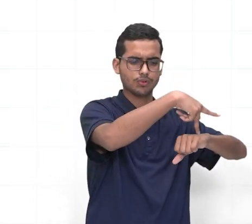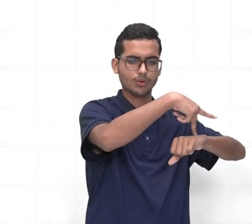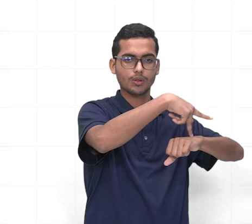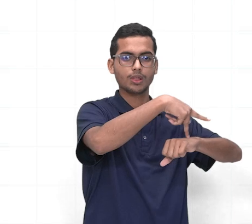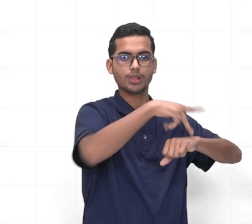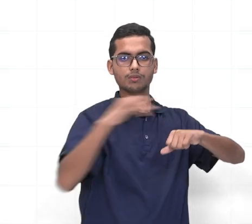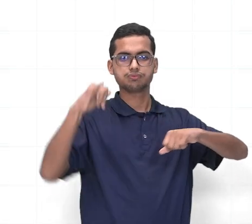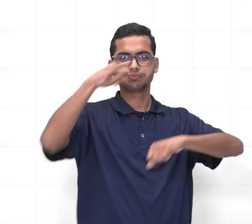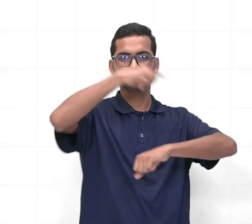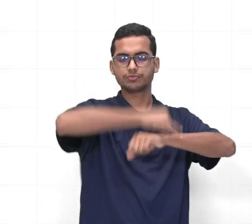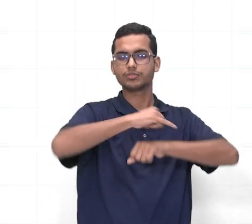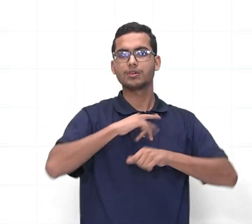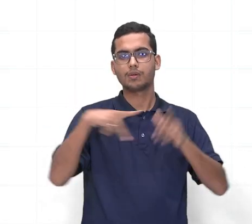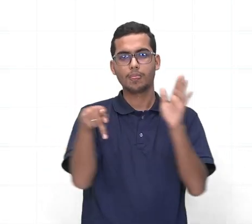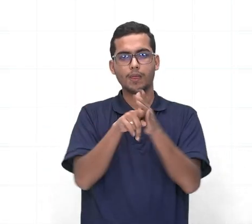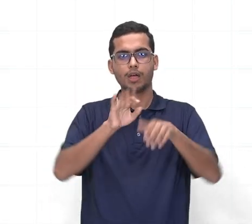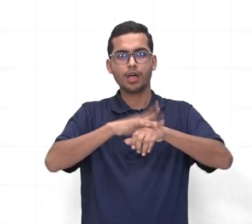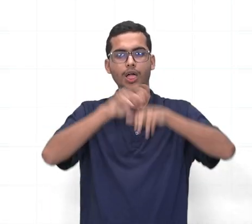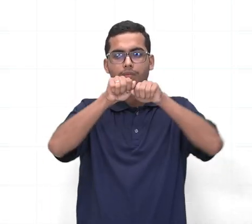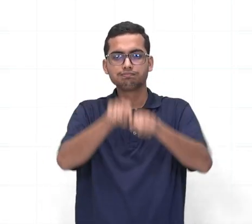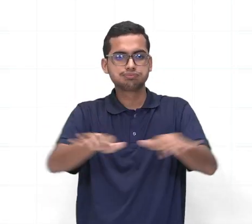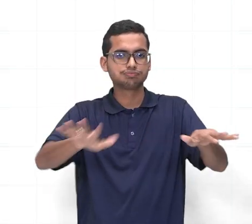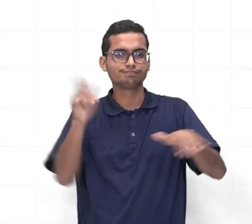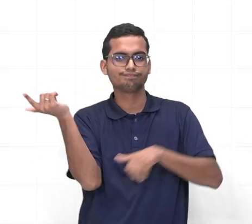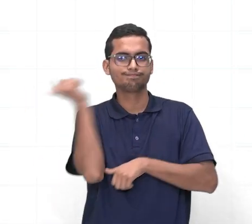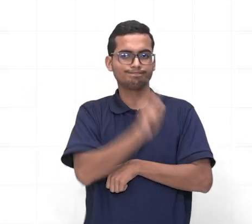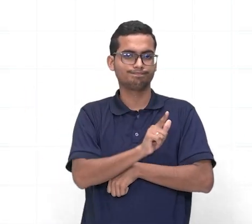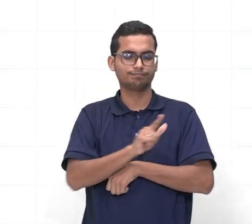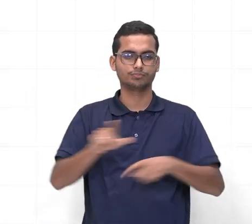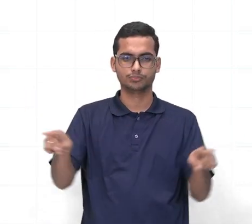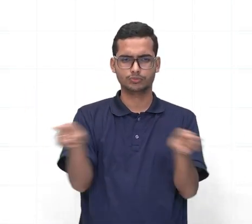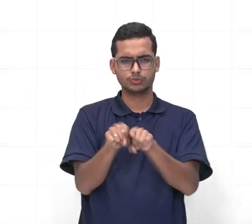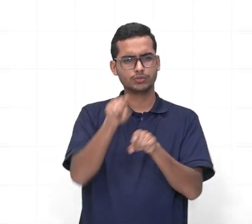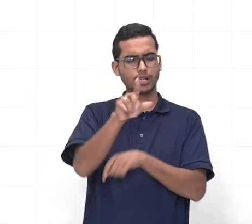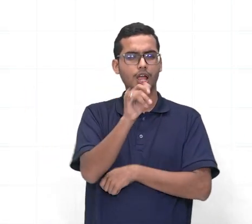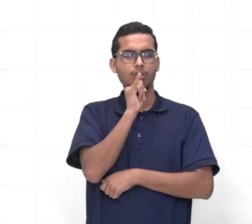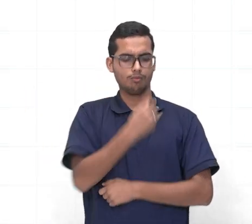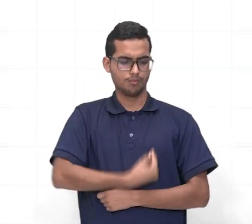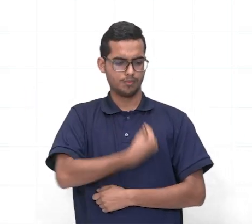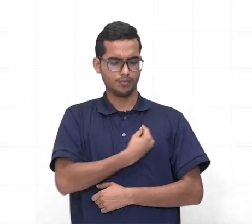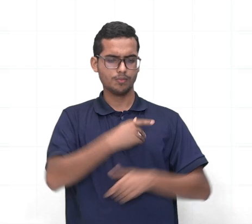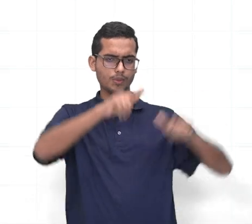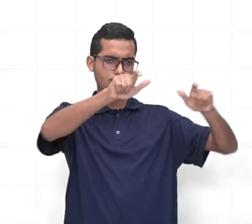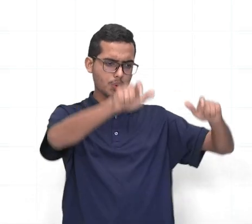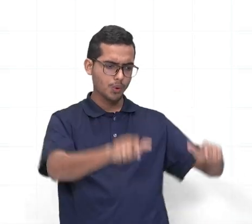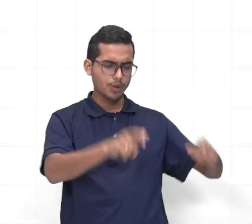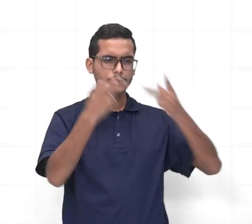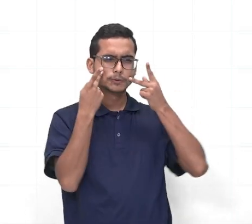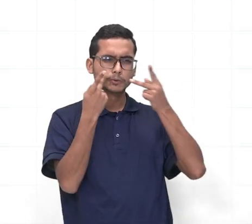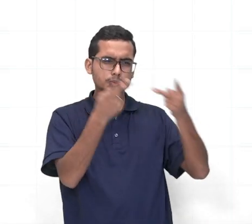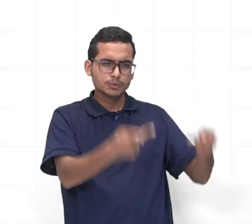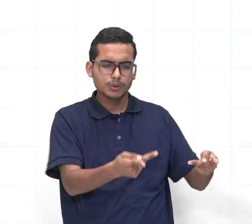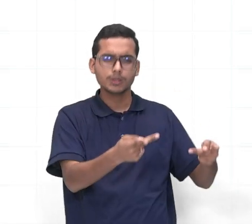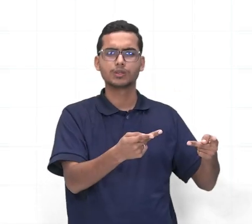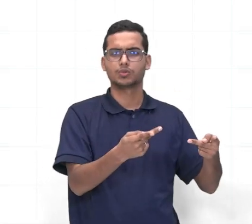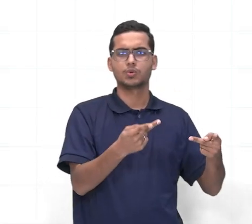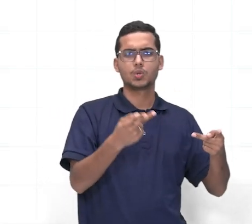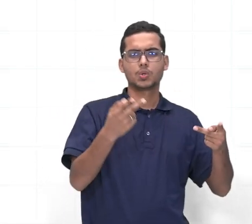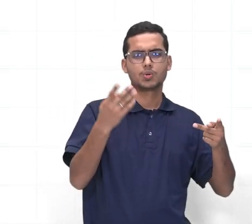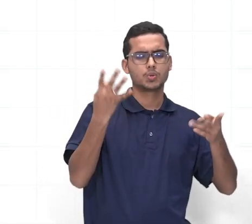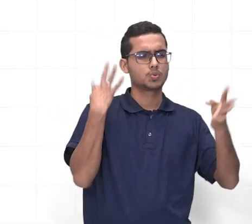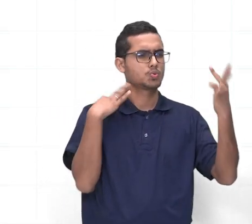muito mais veloz, porque você está numa localidade, né, visitando, às vezes fazendo